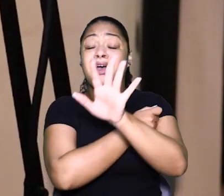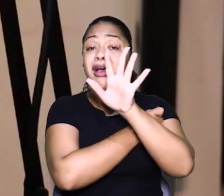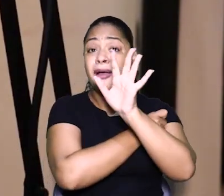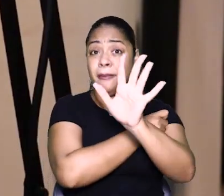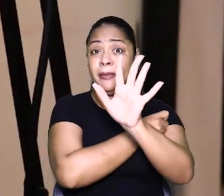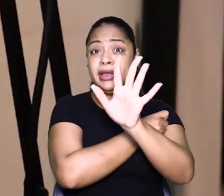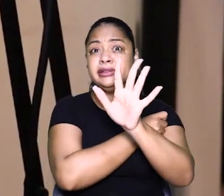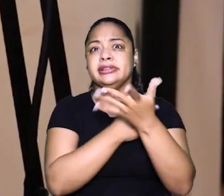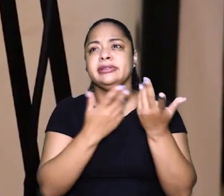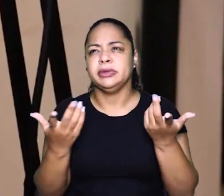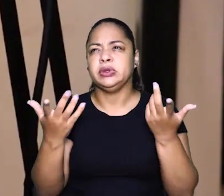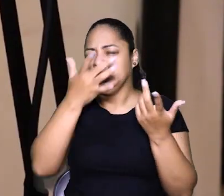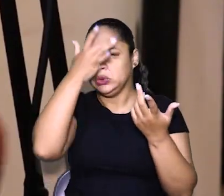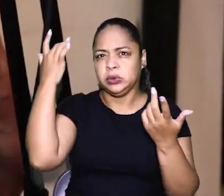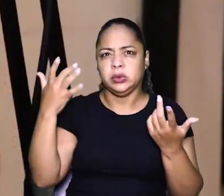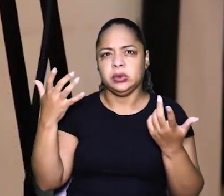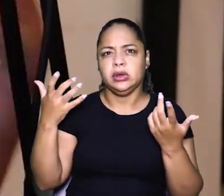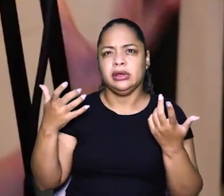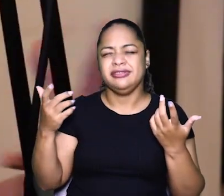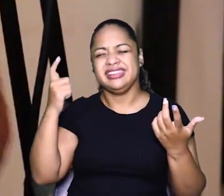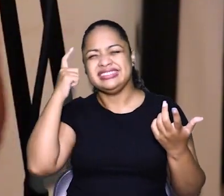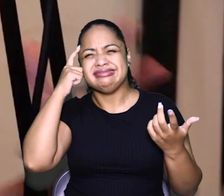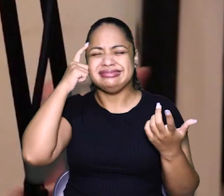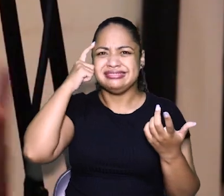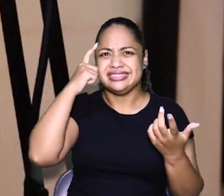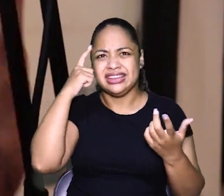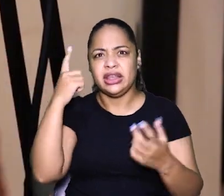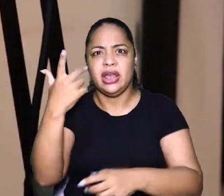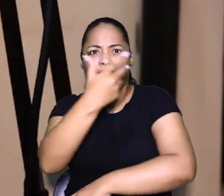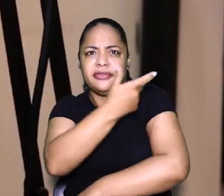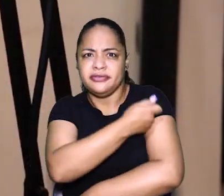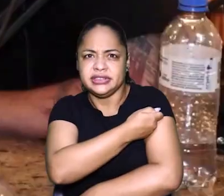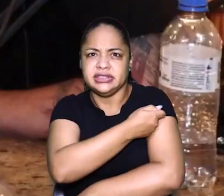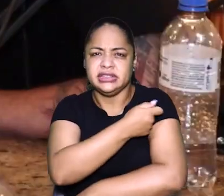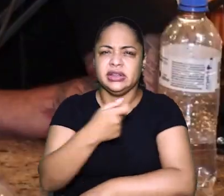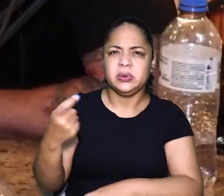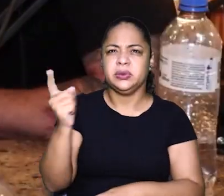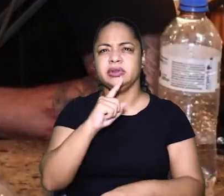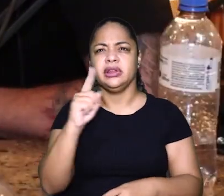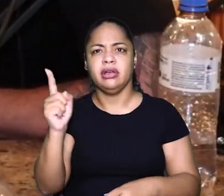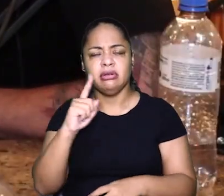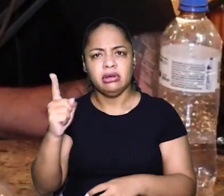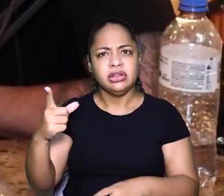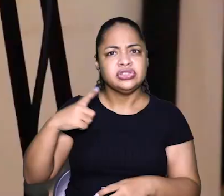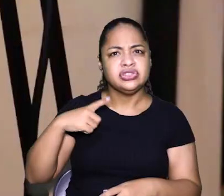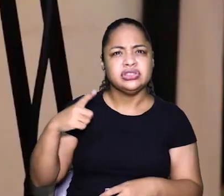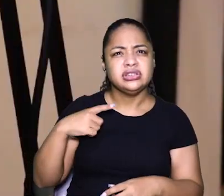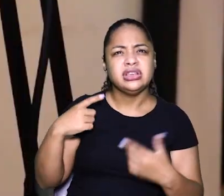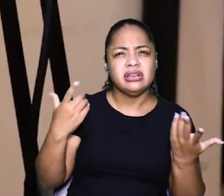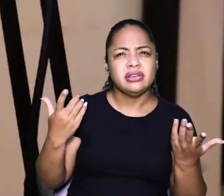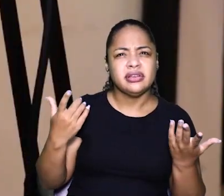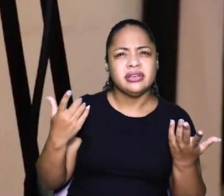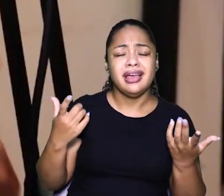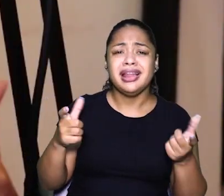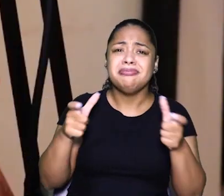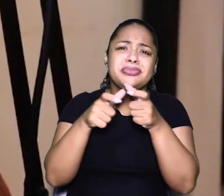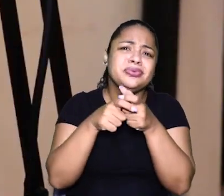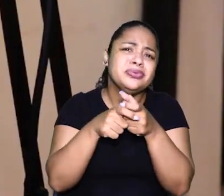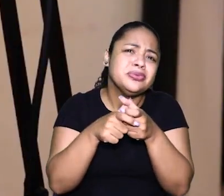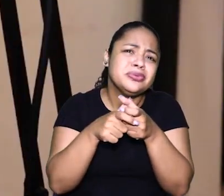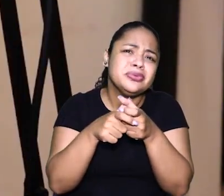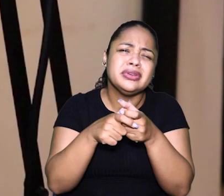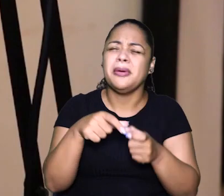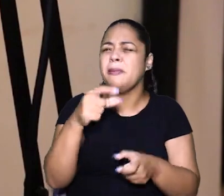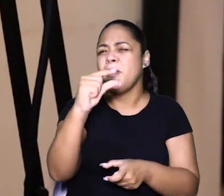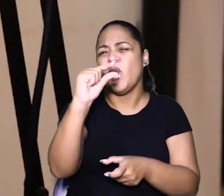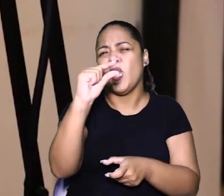hesitação vacinal, que é assim, a dúvida que a pessoa tem de vacinar ou não... E a mesma galera da Terra Plana, né? Exatamente. Era muito pequena,